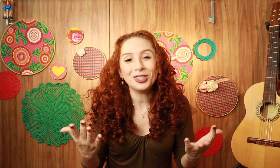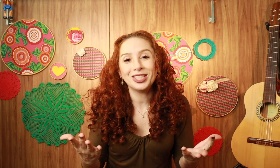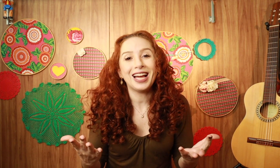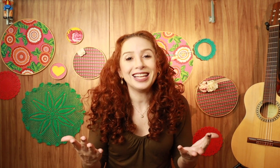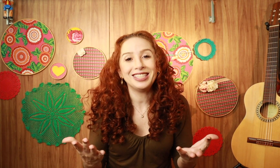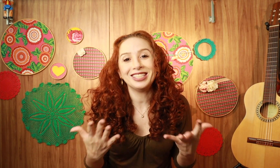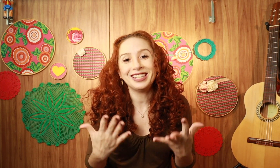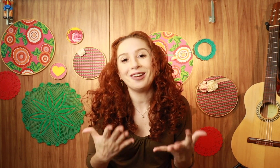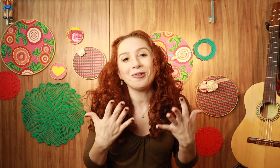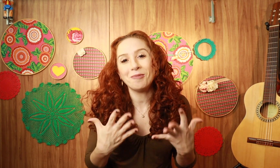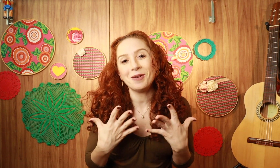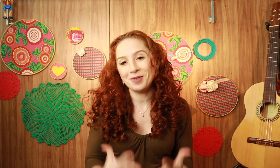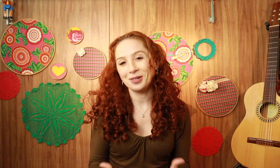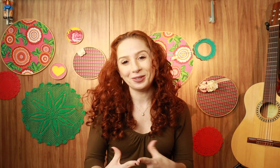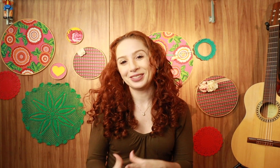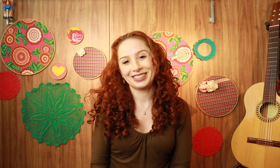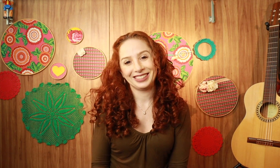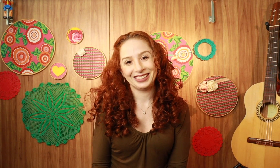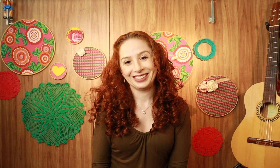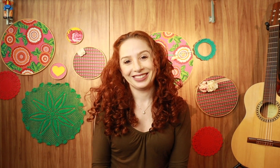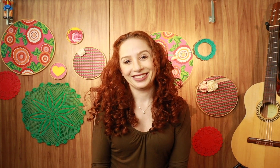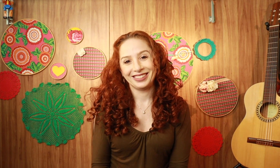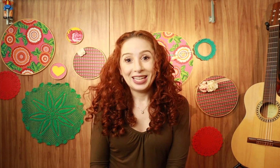não gostasse de tê-lo como amigo.